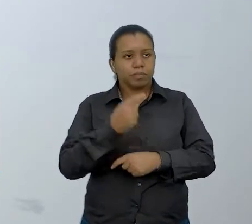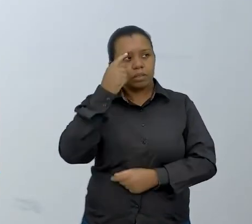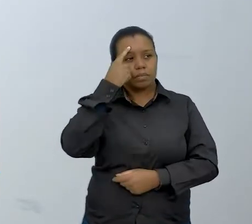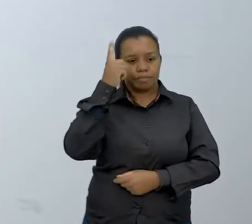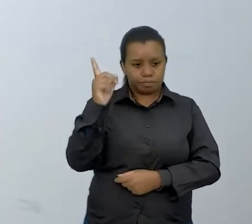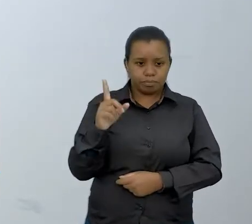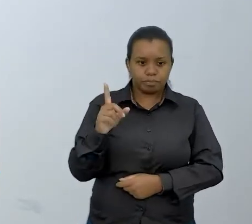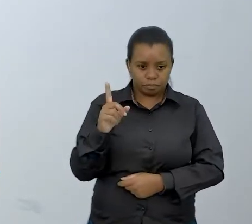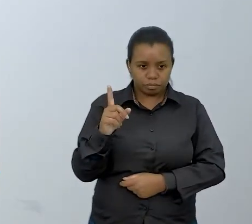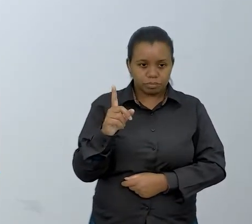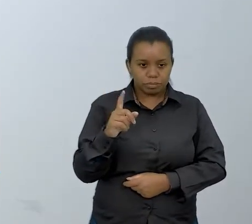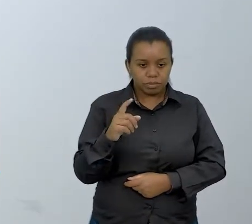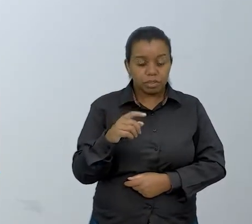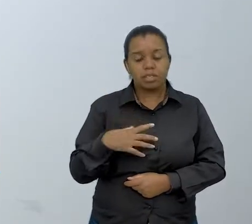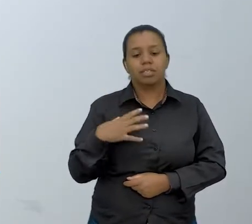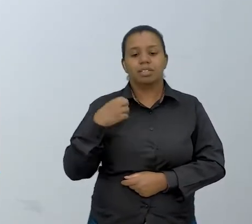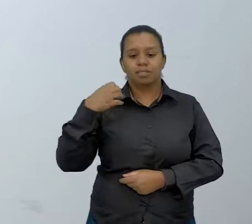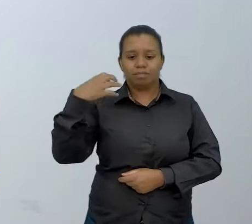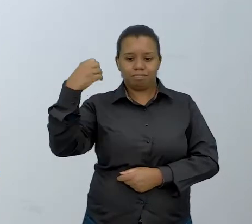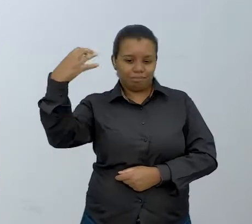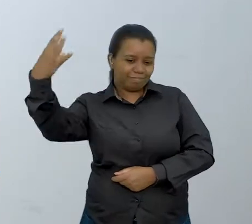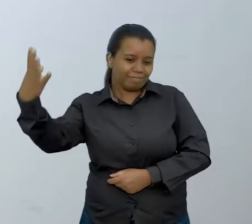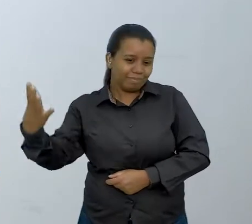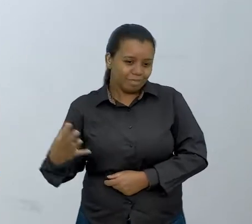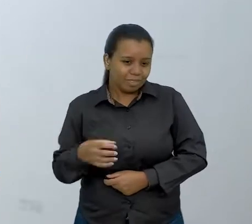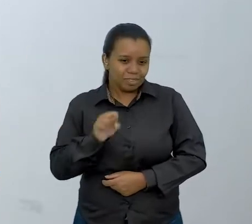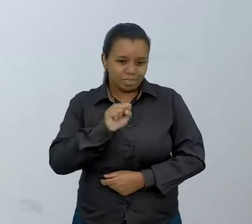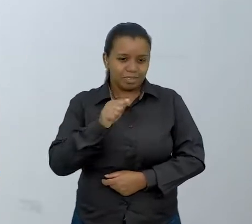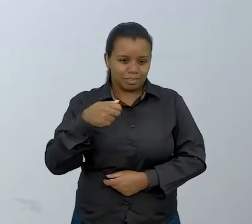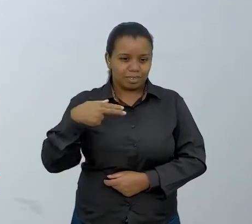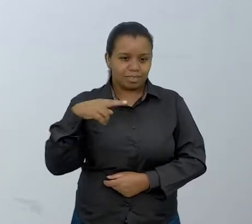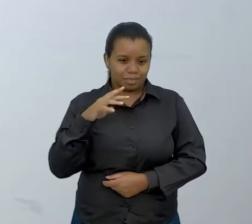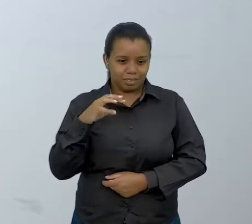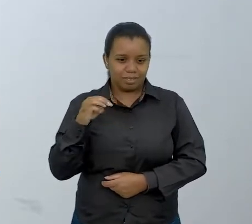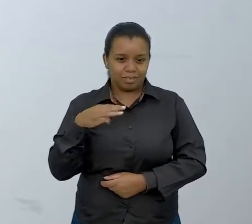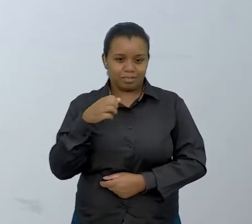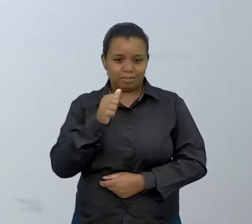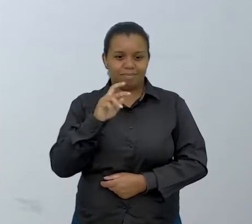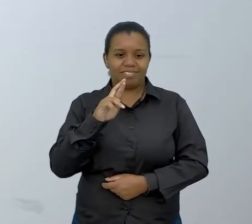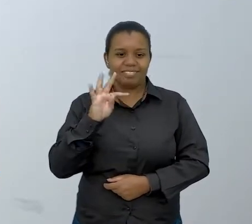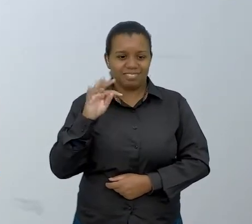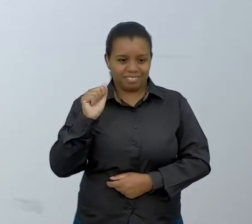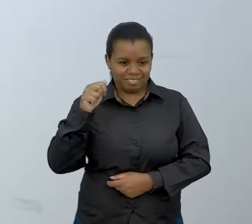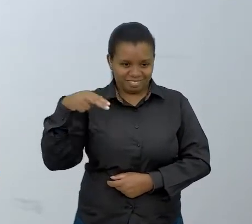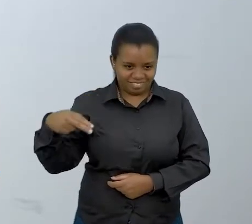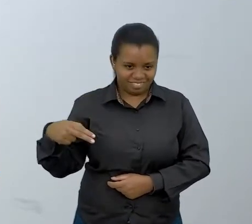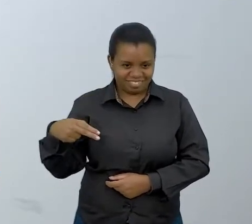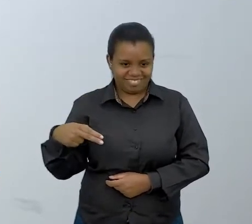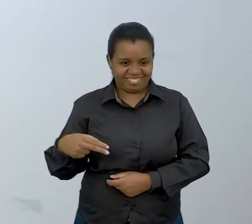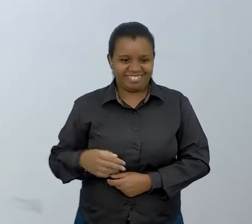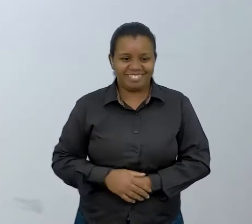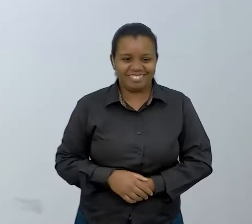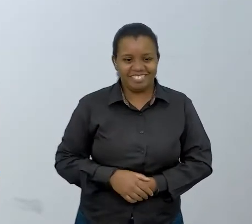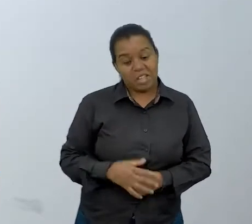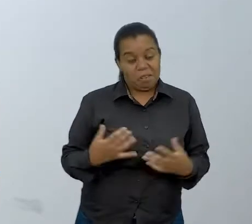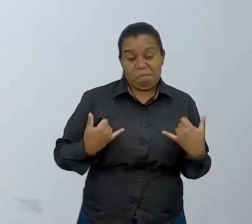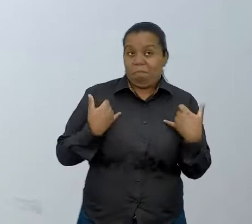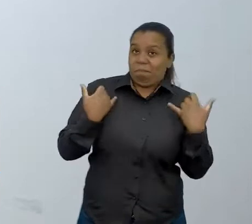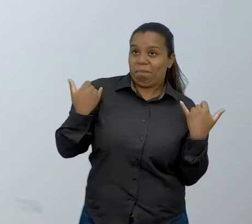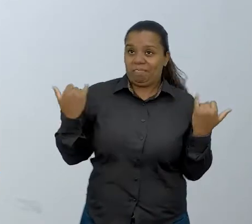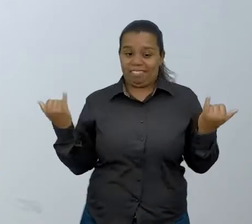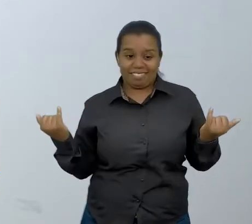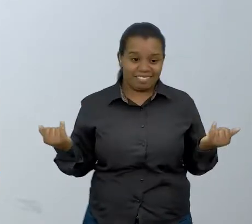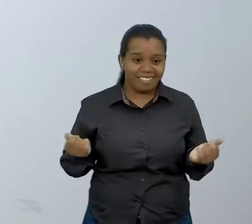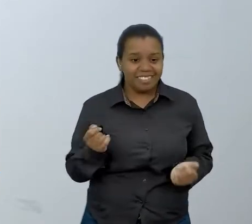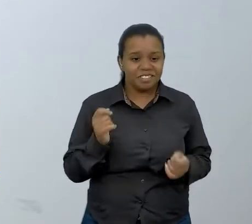San Martin. Tudo bom? E aí em San Martin, que é chique, mentira, é uma ilha no Caribe, do lado dos